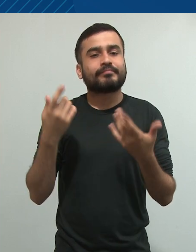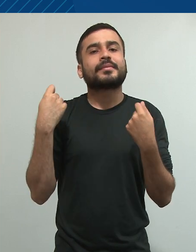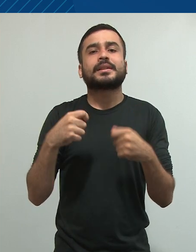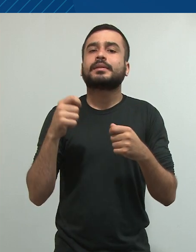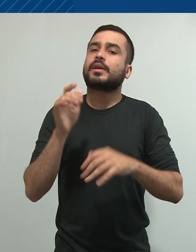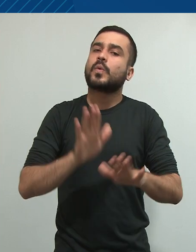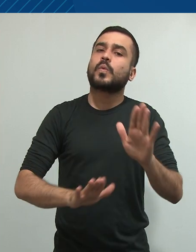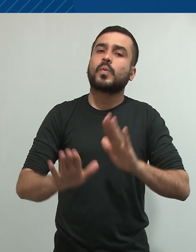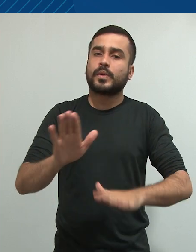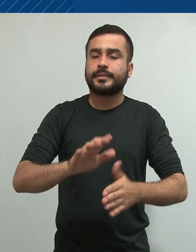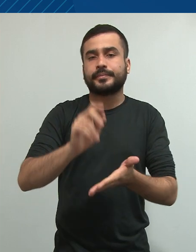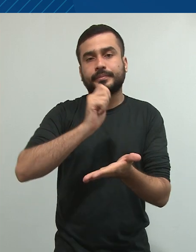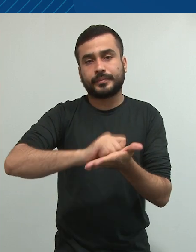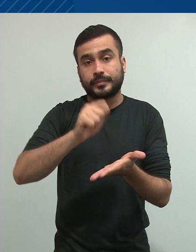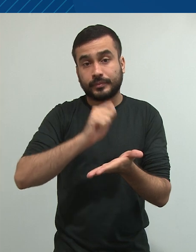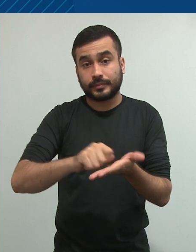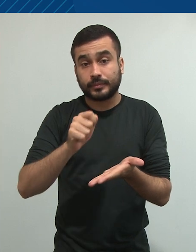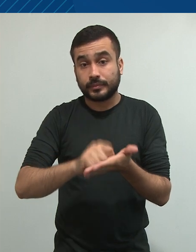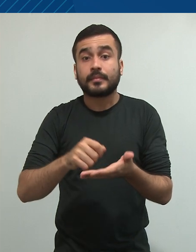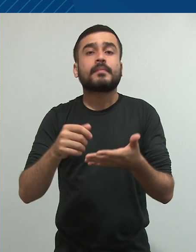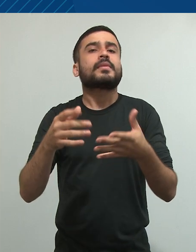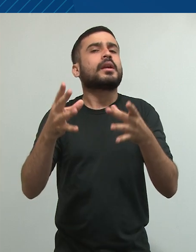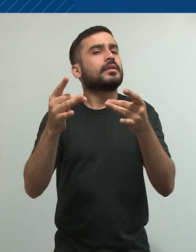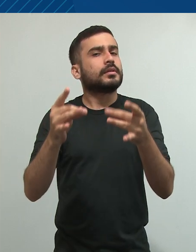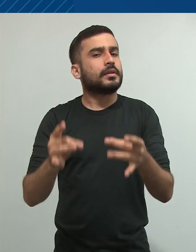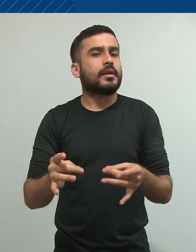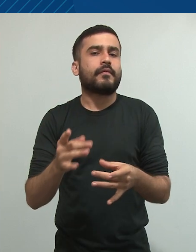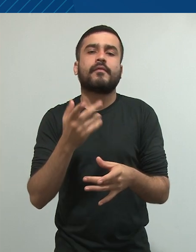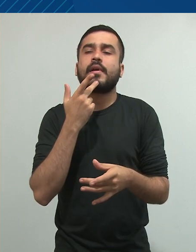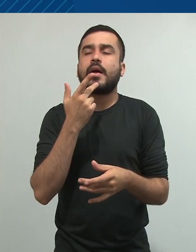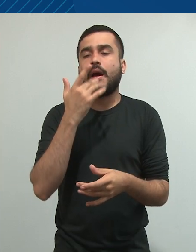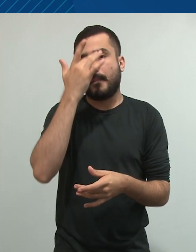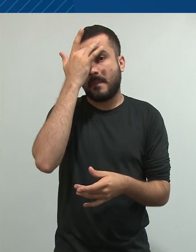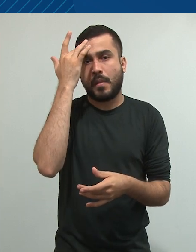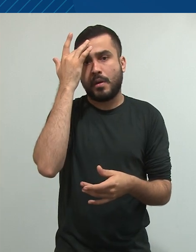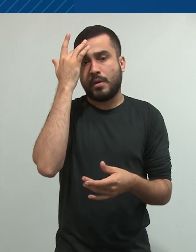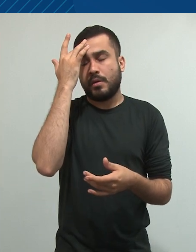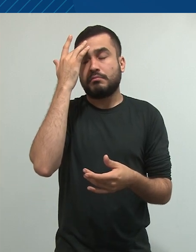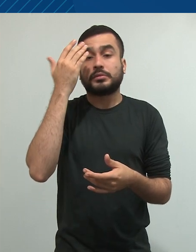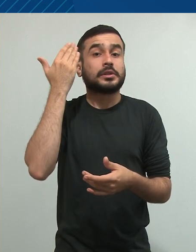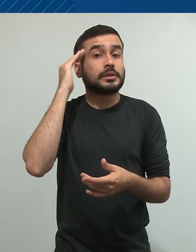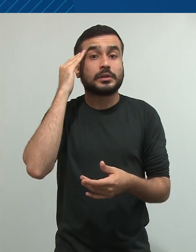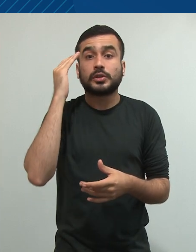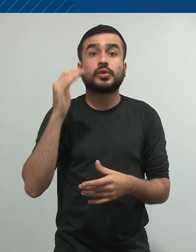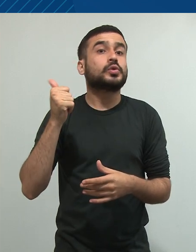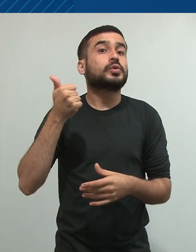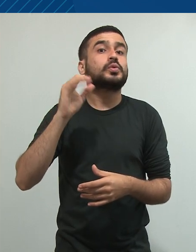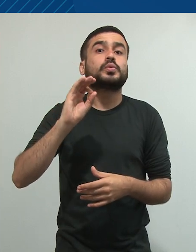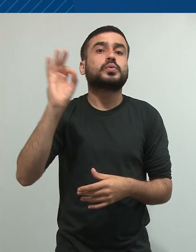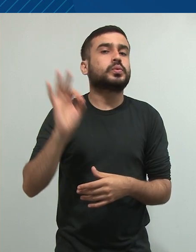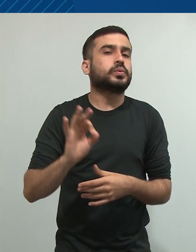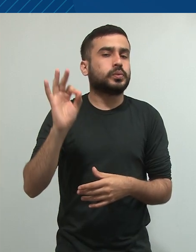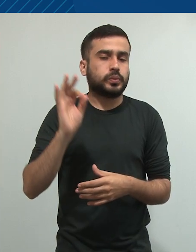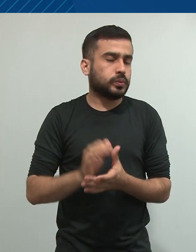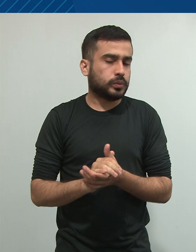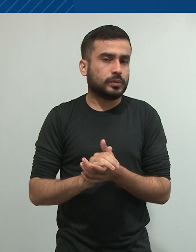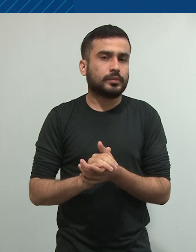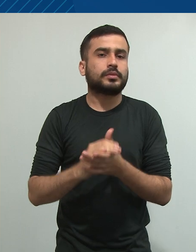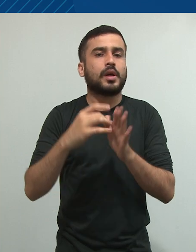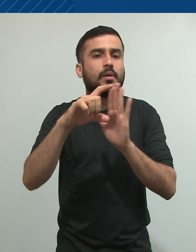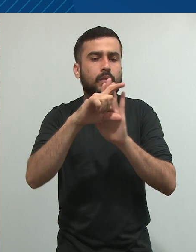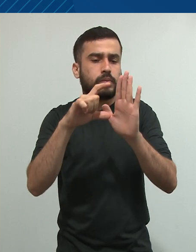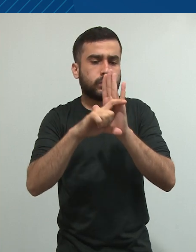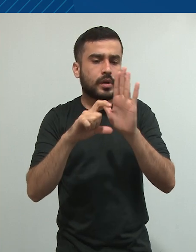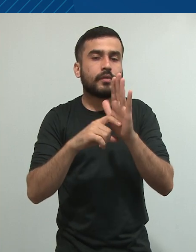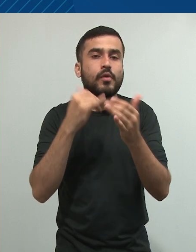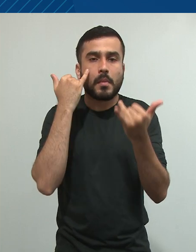cuidado na escrita, de descrever e não achar que o leitor vai fazer as conexões entre os parágrafos, Então as informações têm que estar